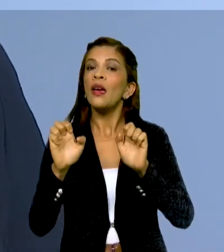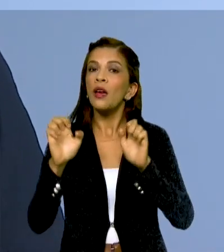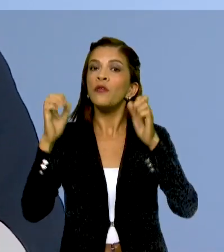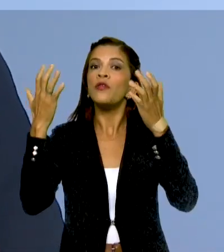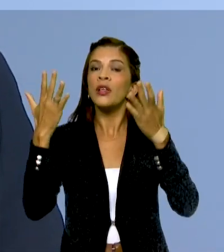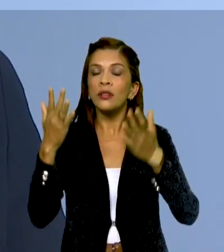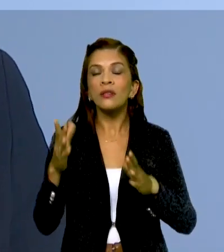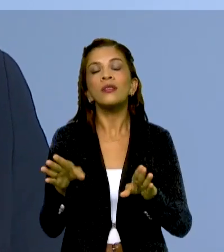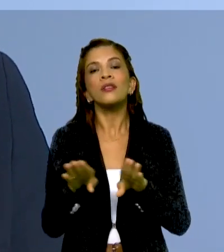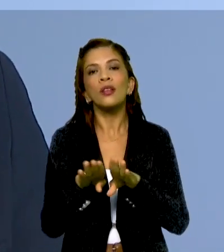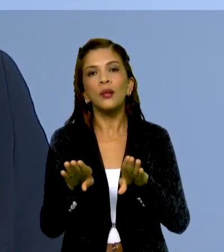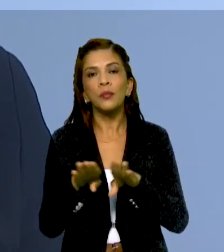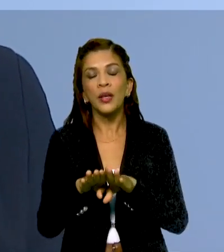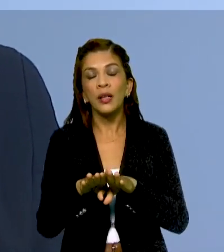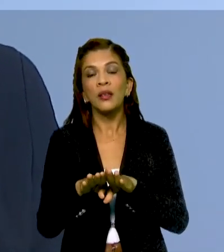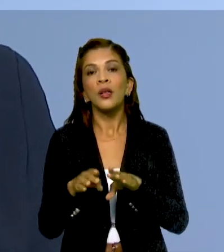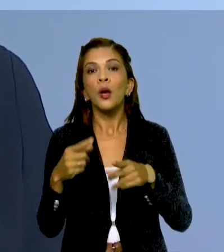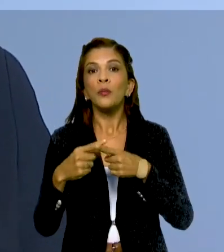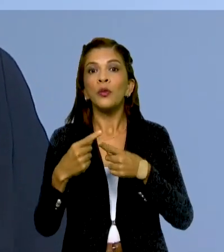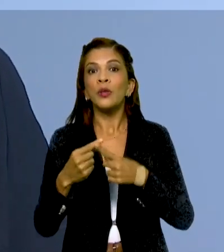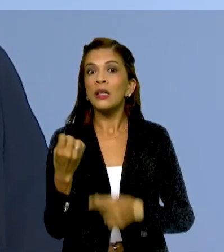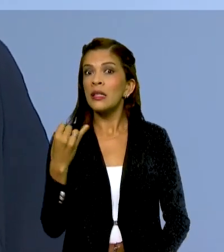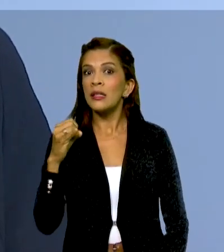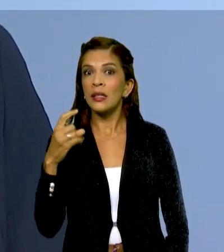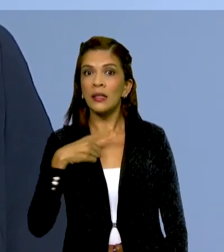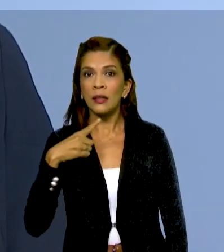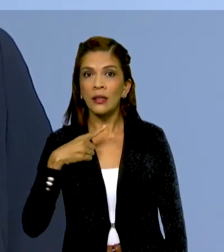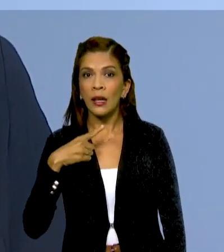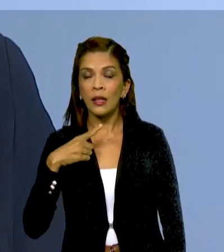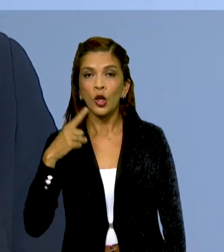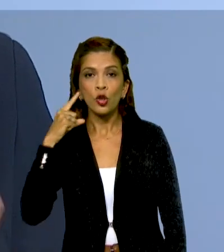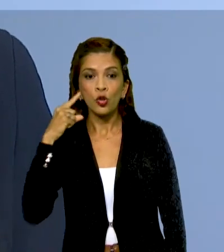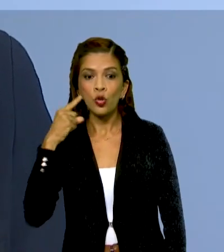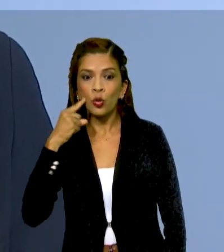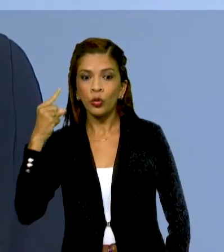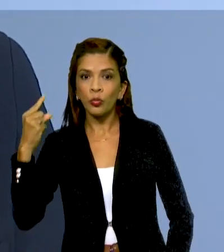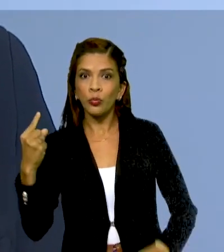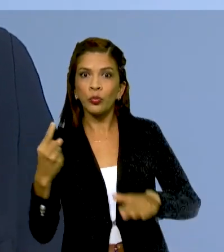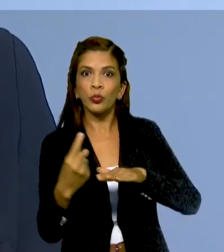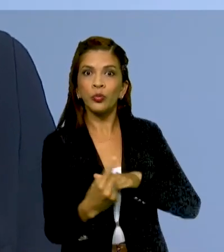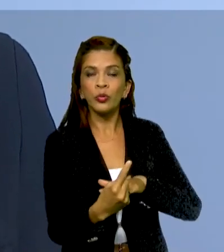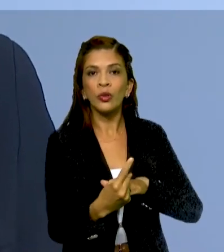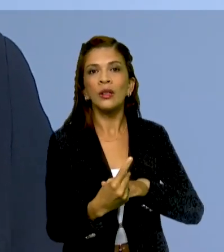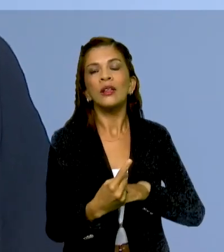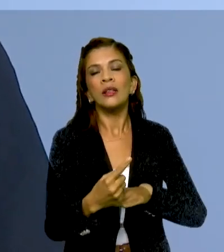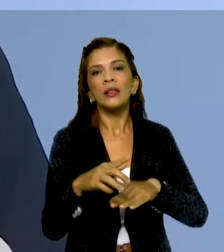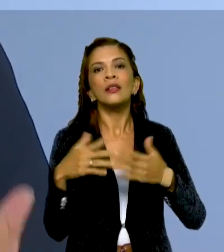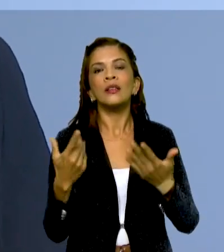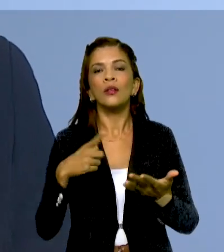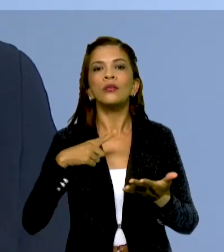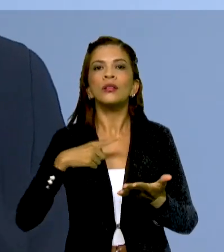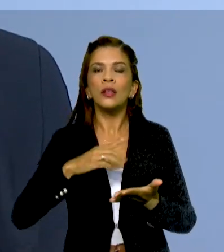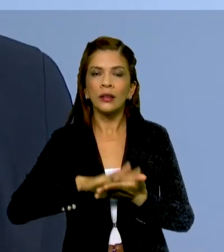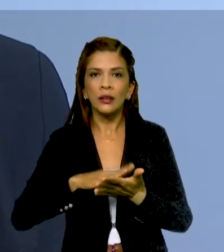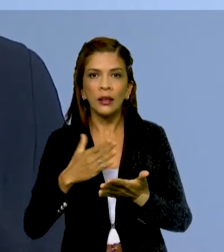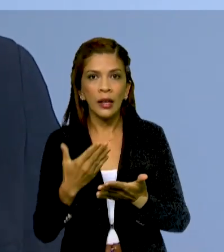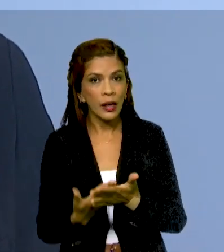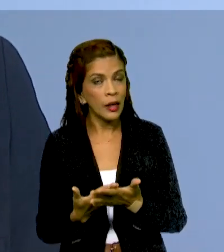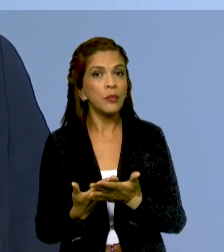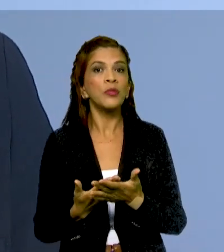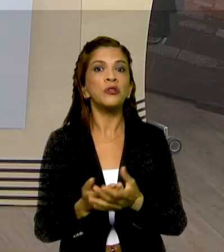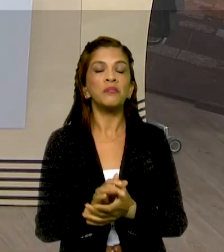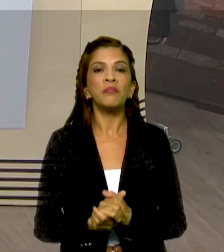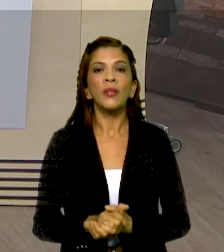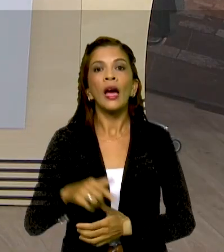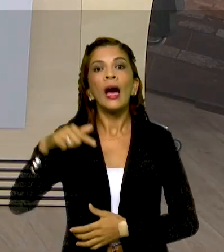cobrem. Se vem surdos aqui, a gente também acompanha. Então, os cursos também, isso é muito importante falar, a casa oferece cursos de